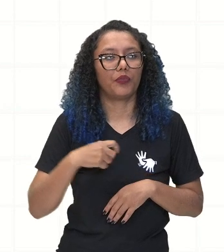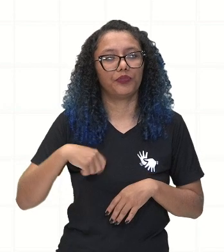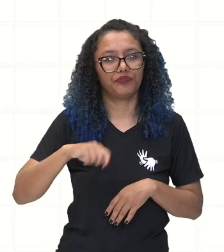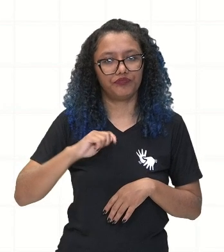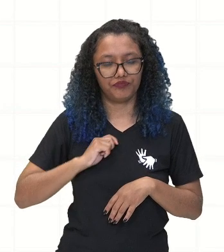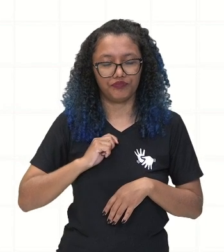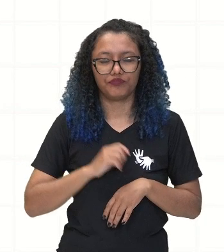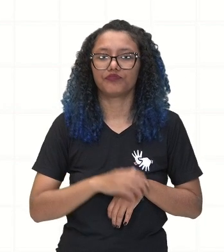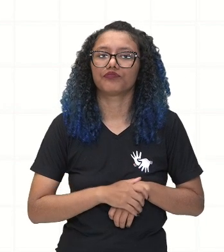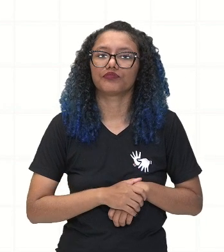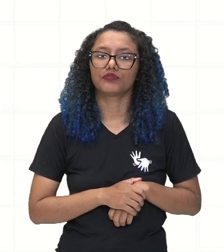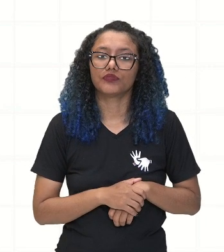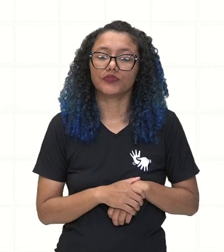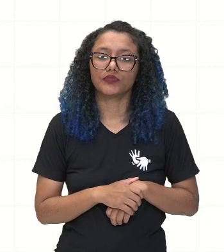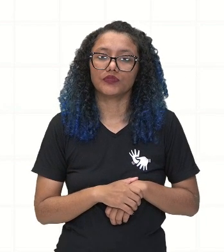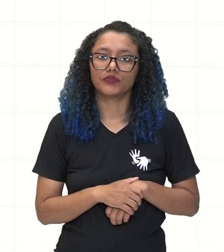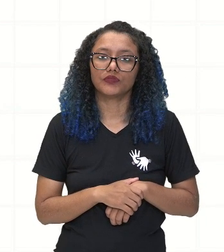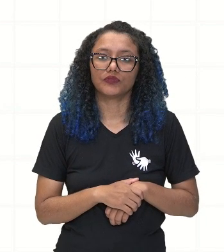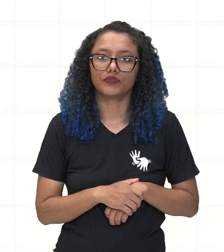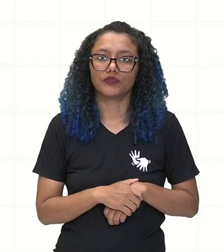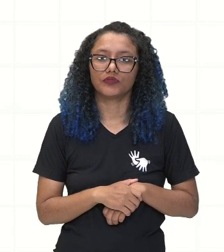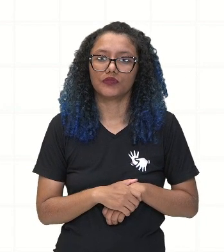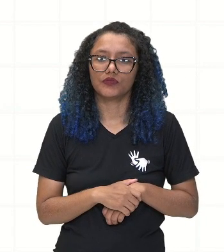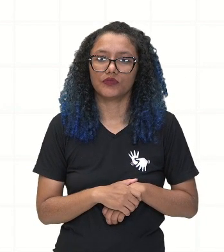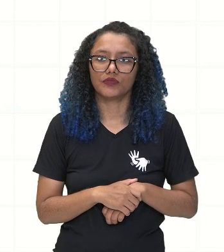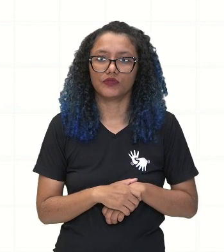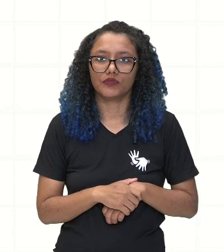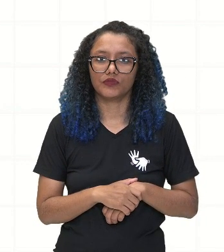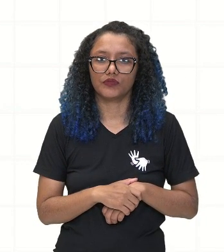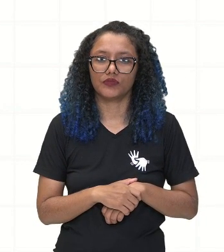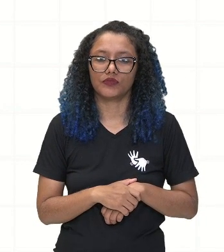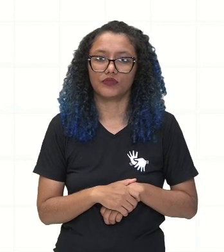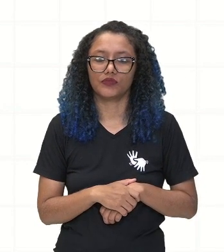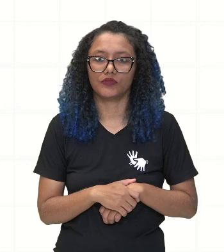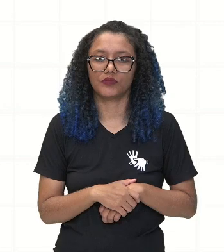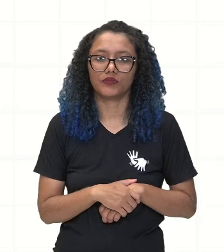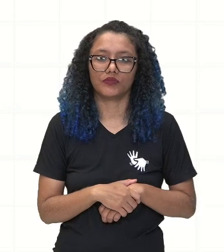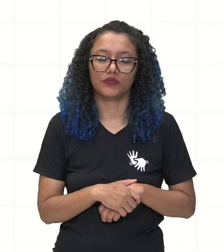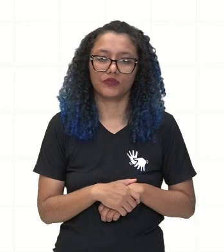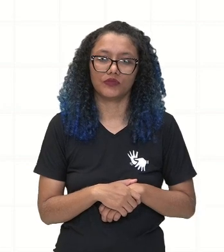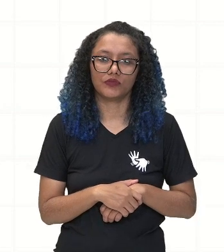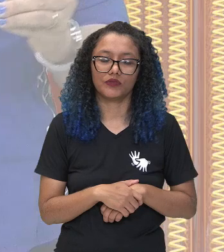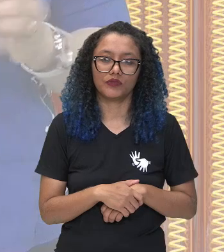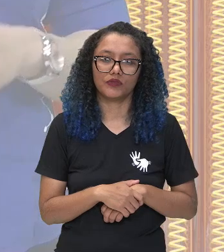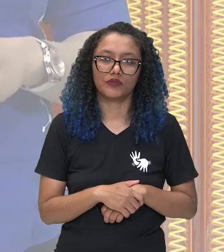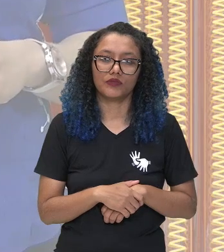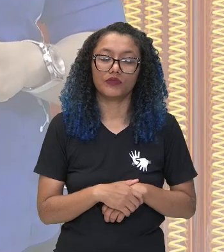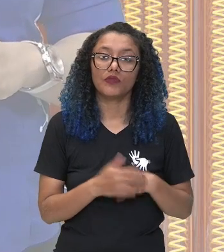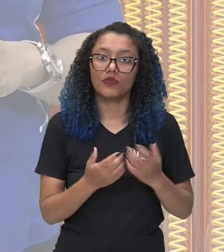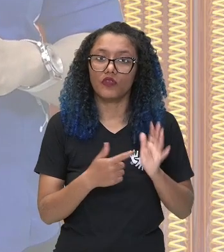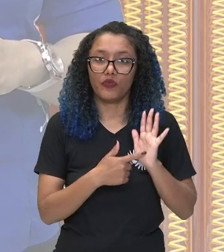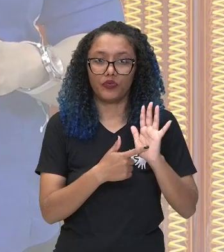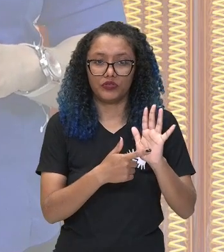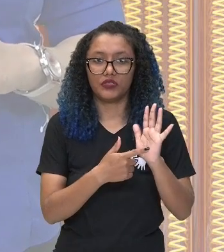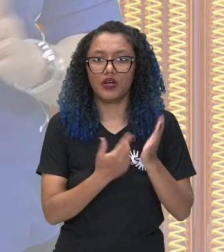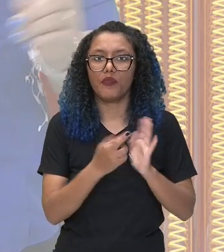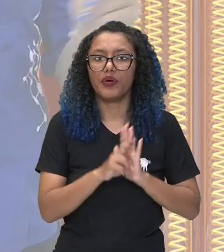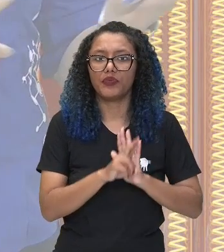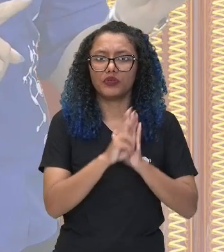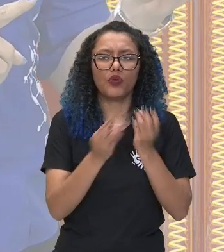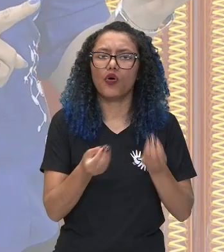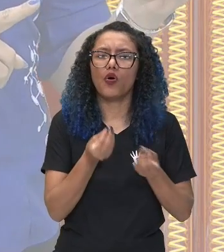aqui que nós trouxemos para vocês uma representação, né, de como estava organizada essa América